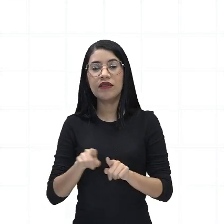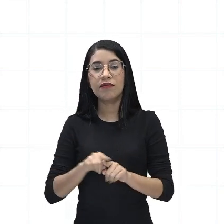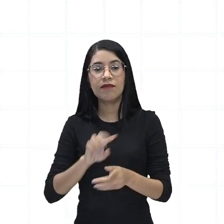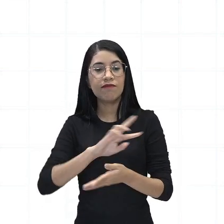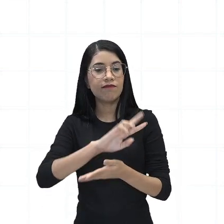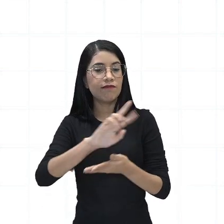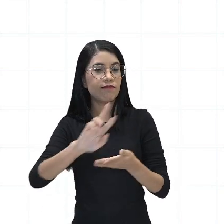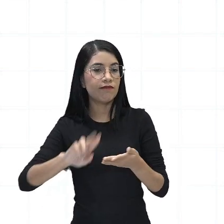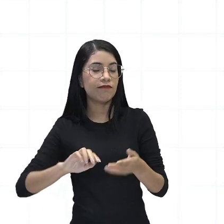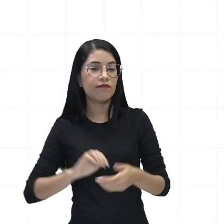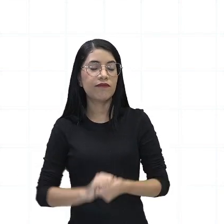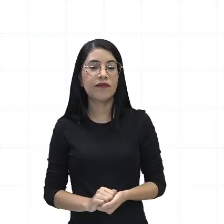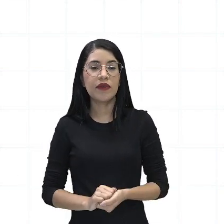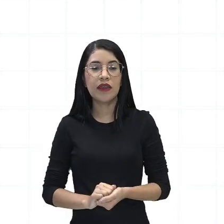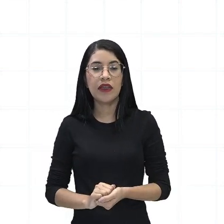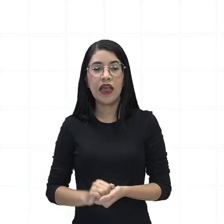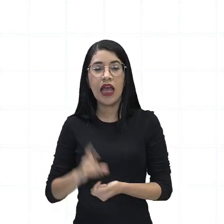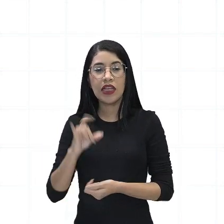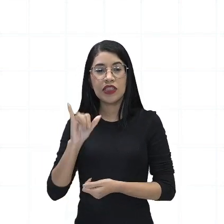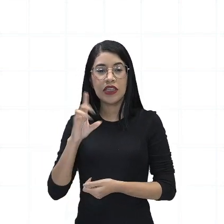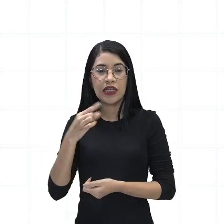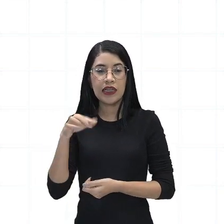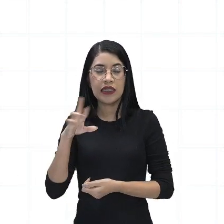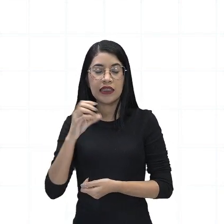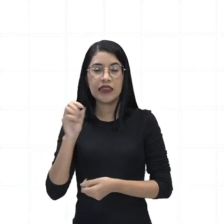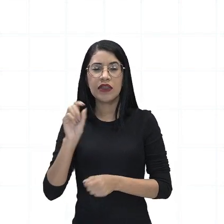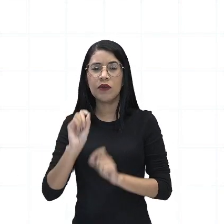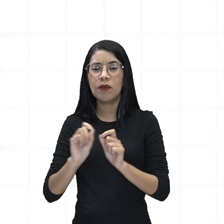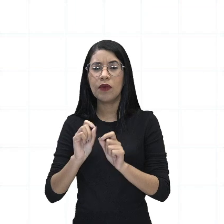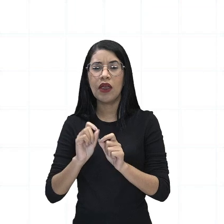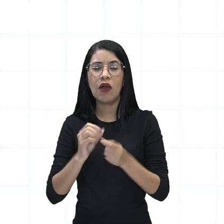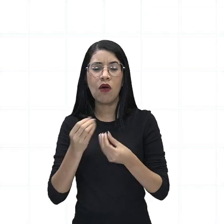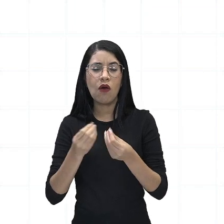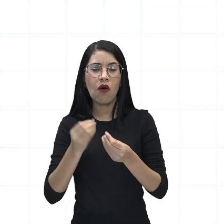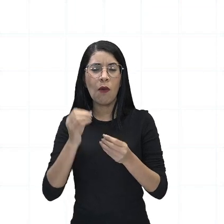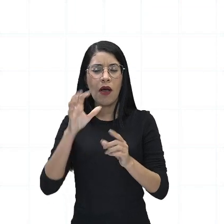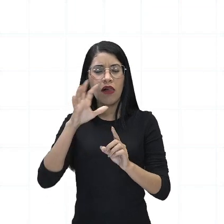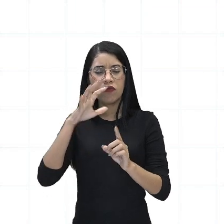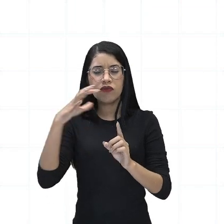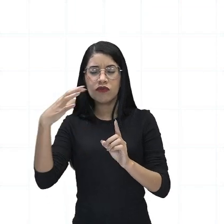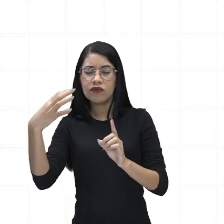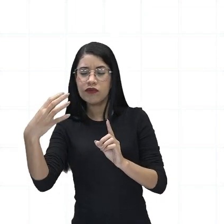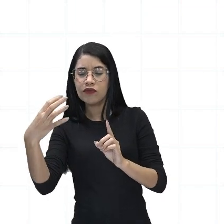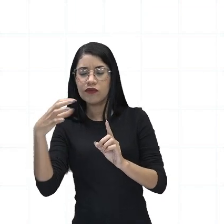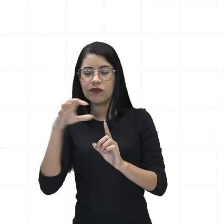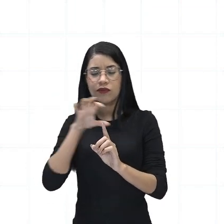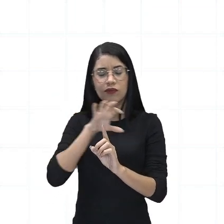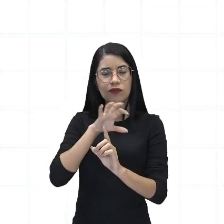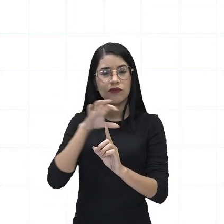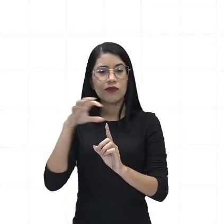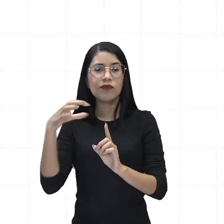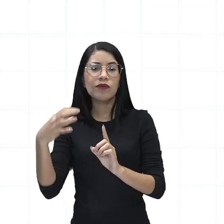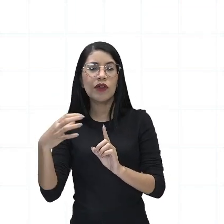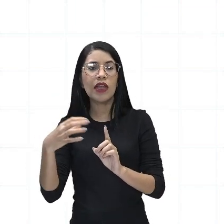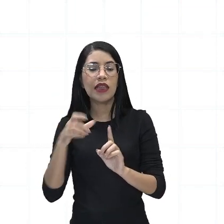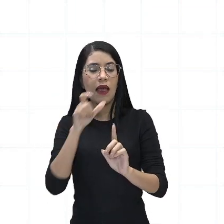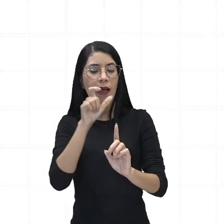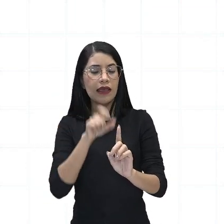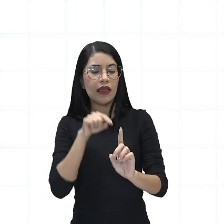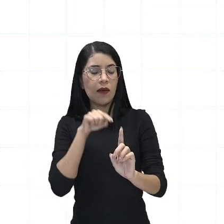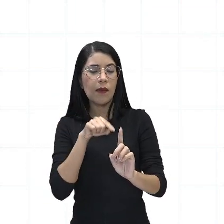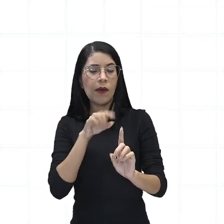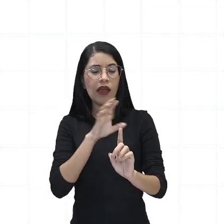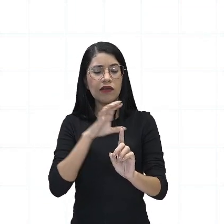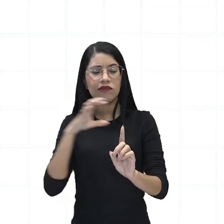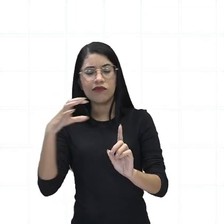A direção. O que é a direção? O ângulo e a orientação da luz em relação aos atores e aos